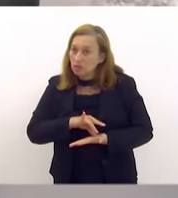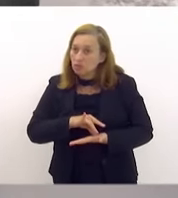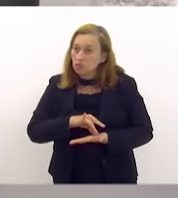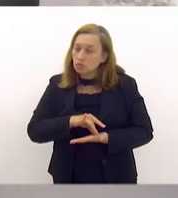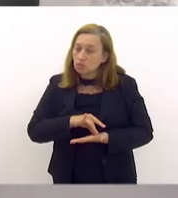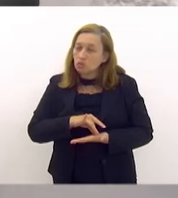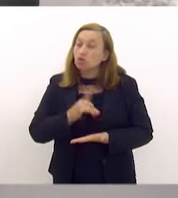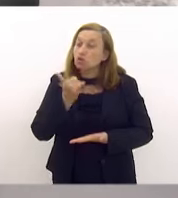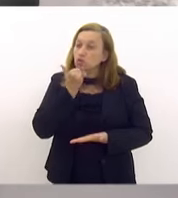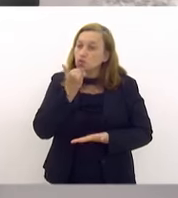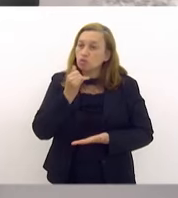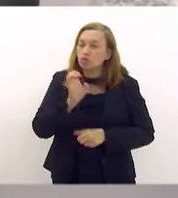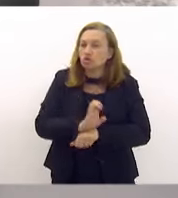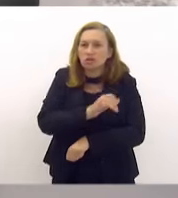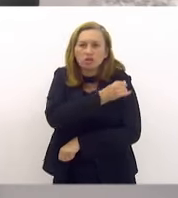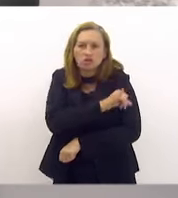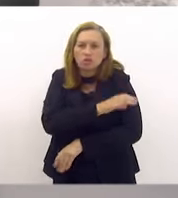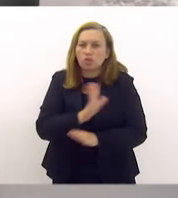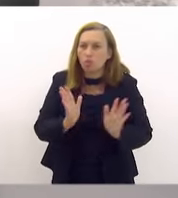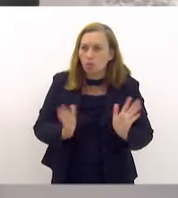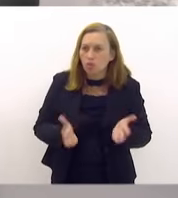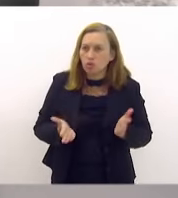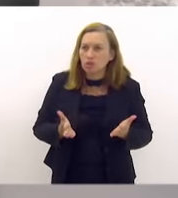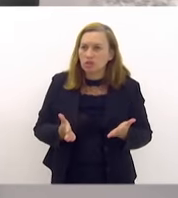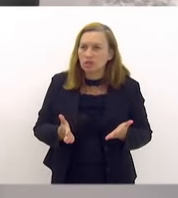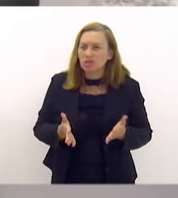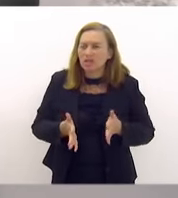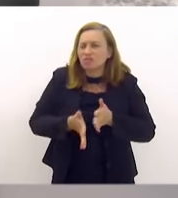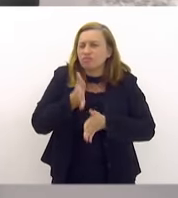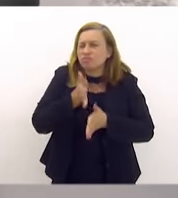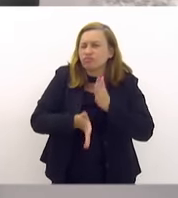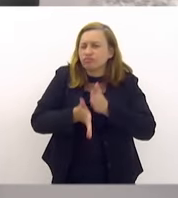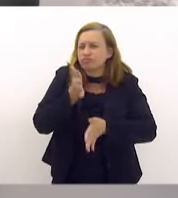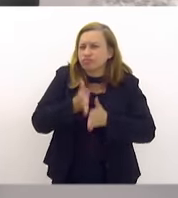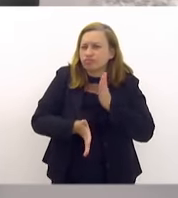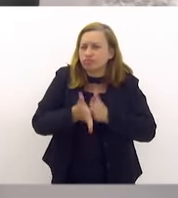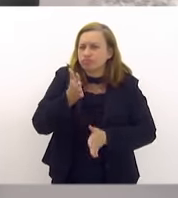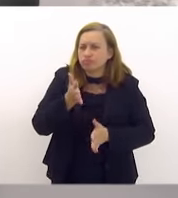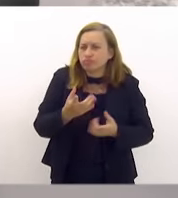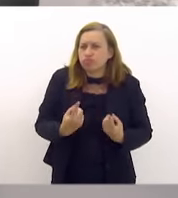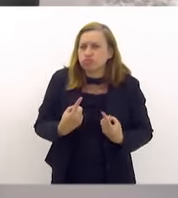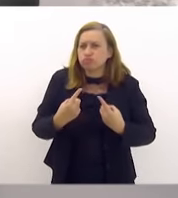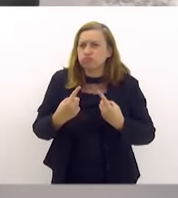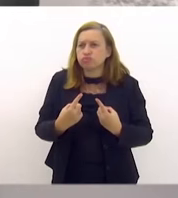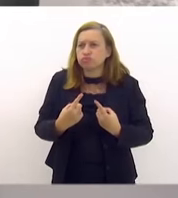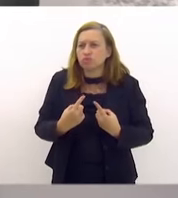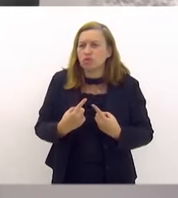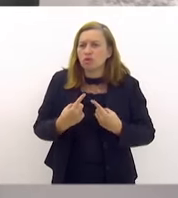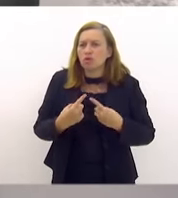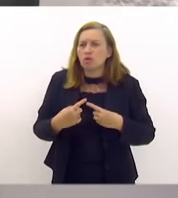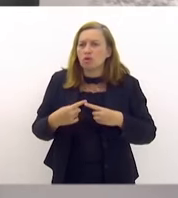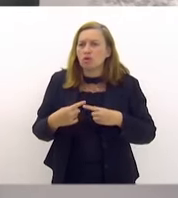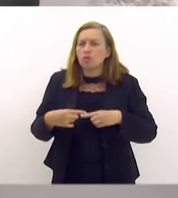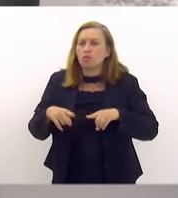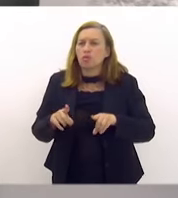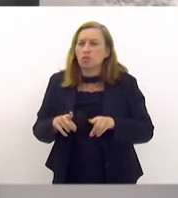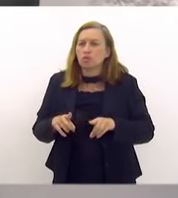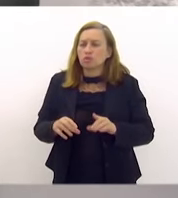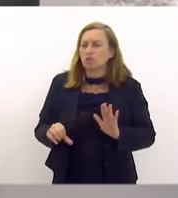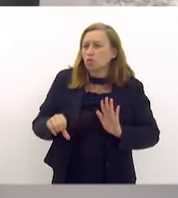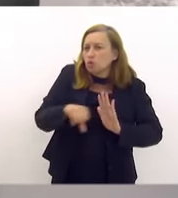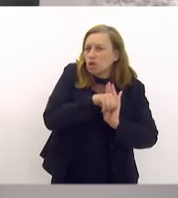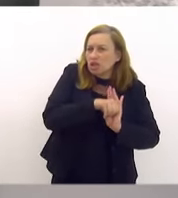no no desculpa no estado do Rio de Janeiro hoje a complexidade da do combate né as organizações criminosas a